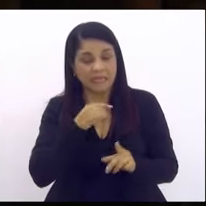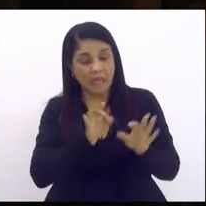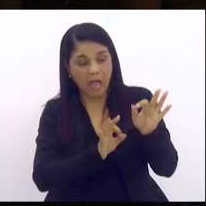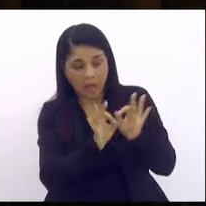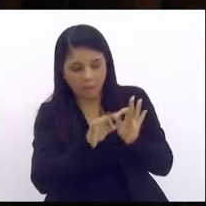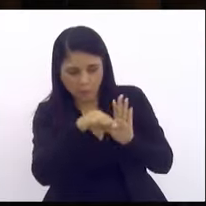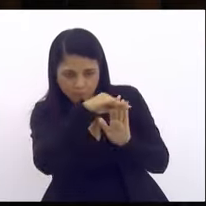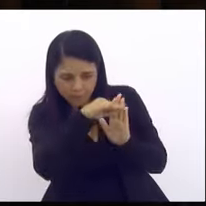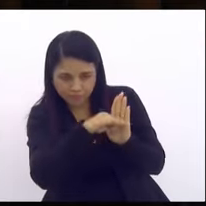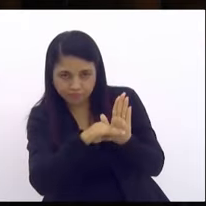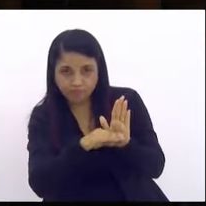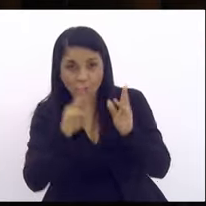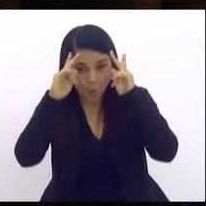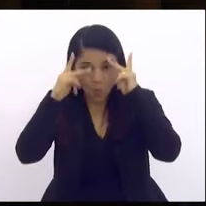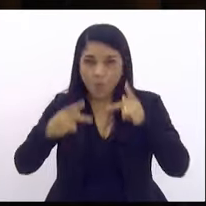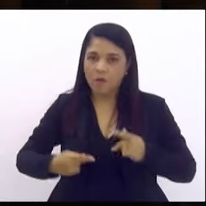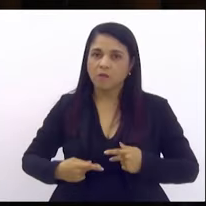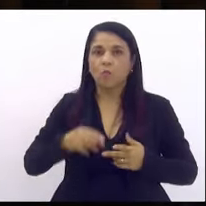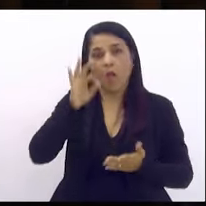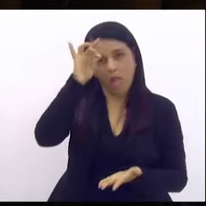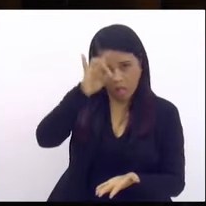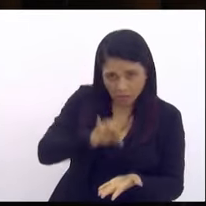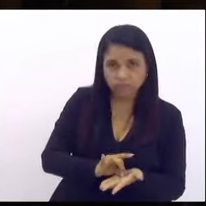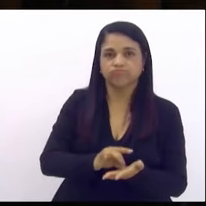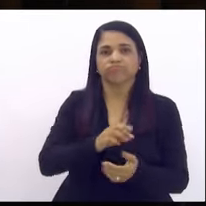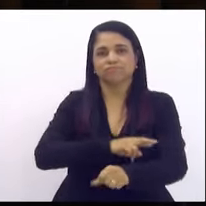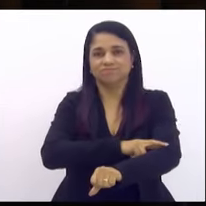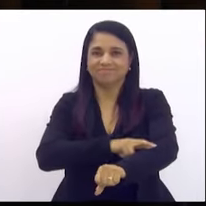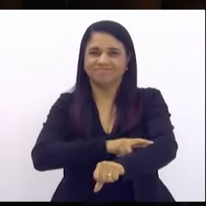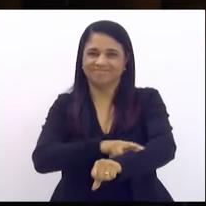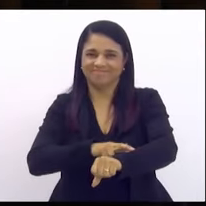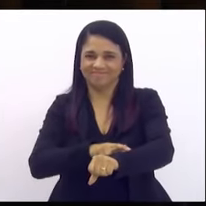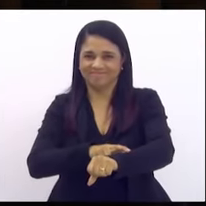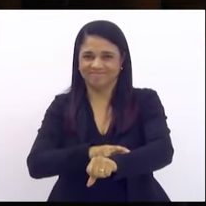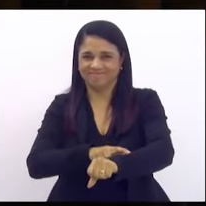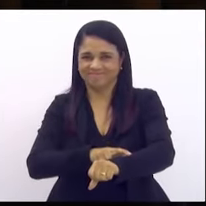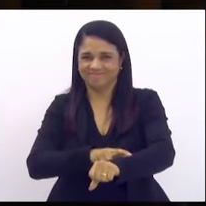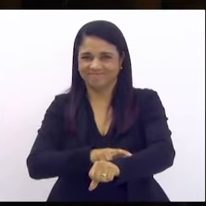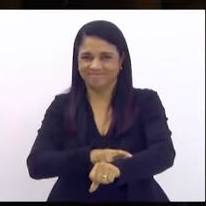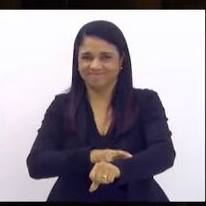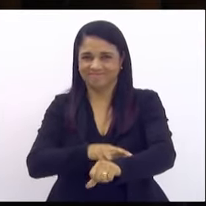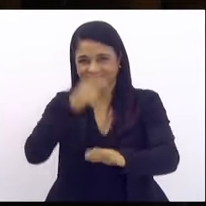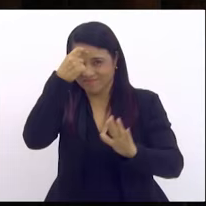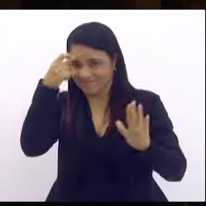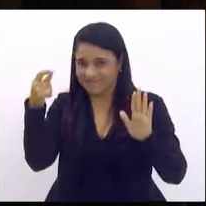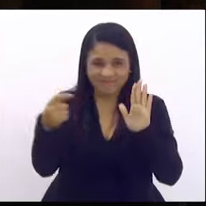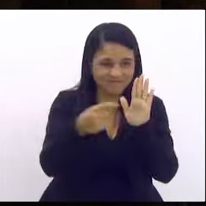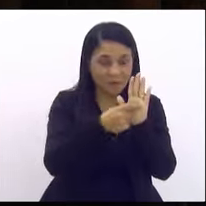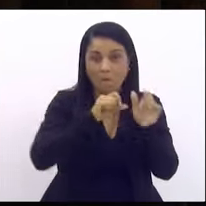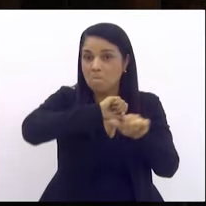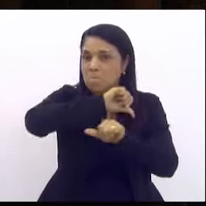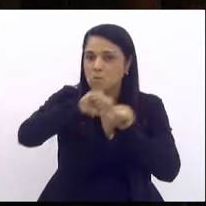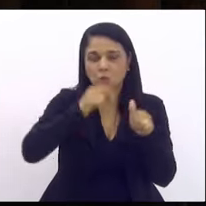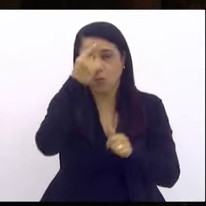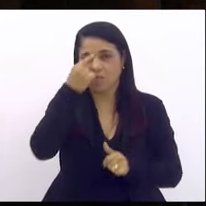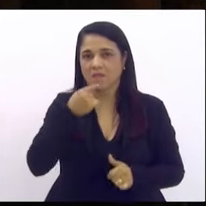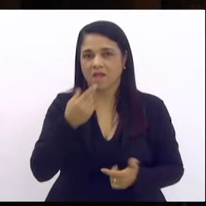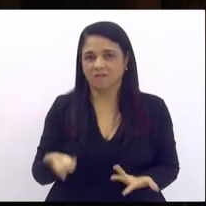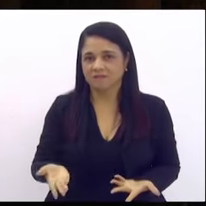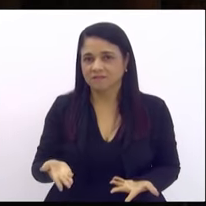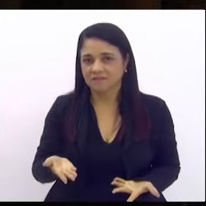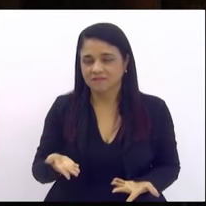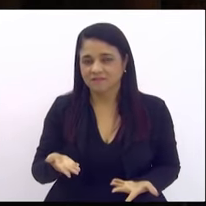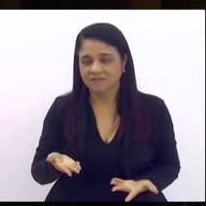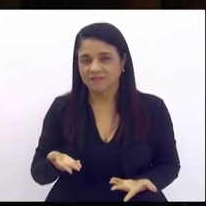feita por seres humanos é óbvio que é é essa questão Senhor e deputado ata então